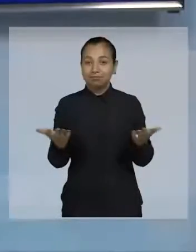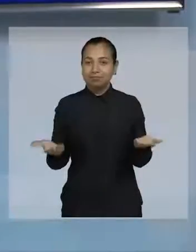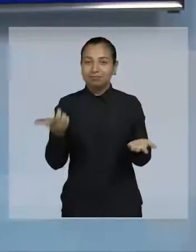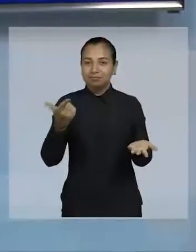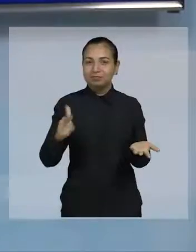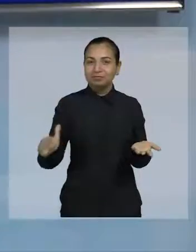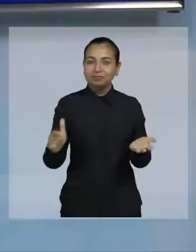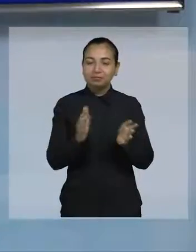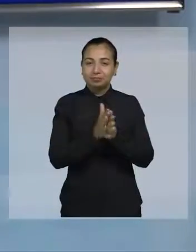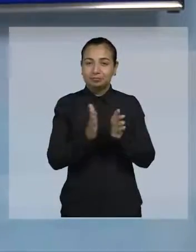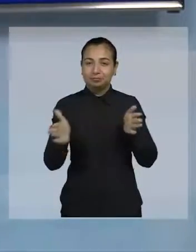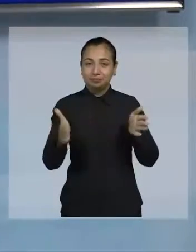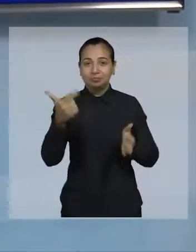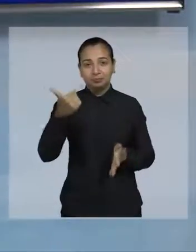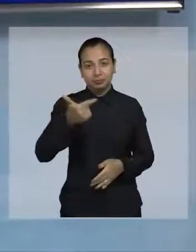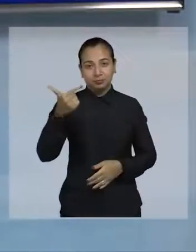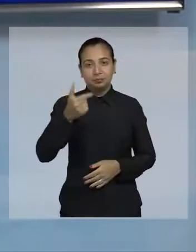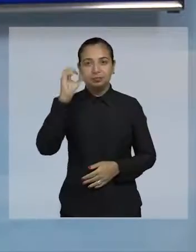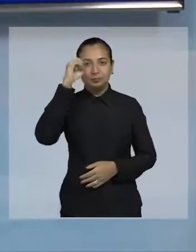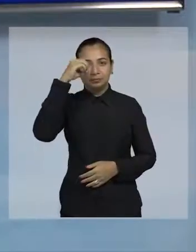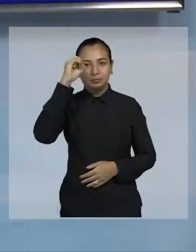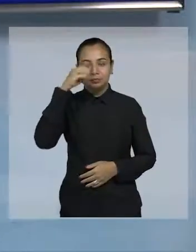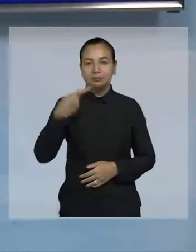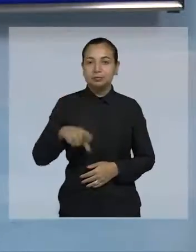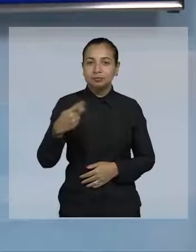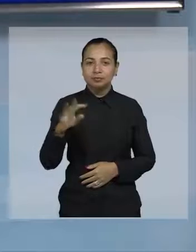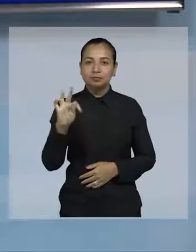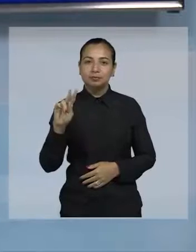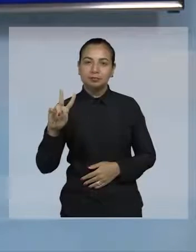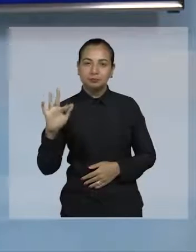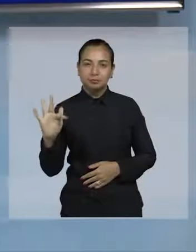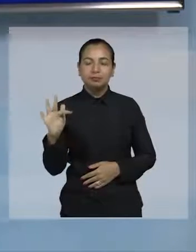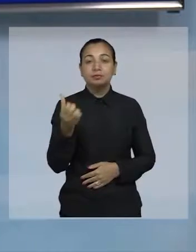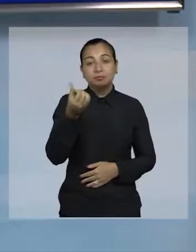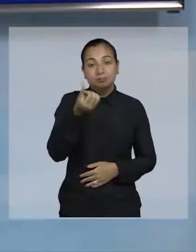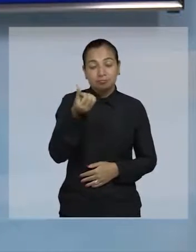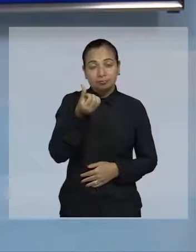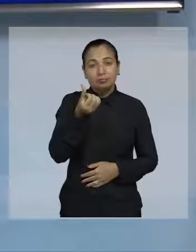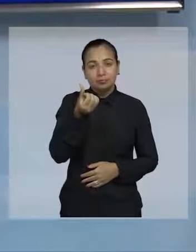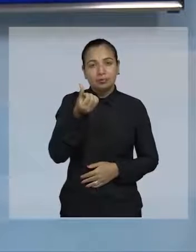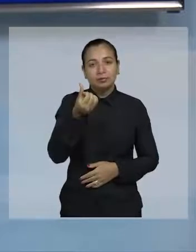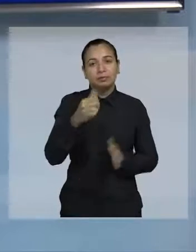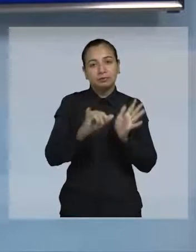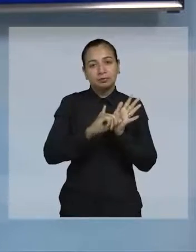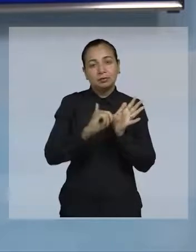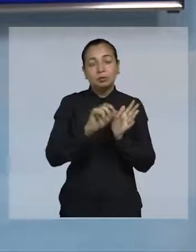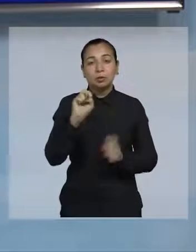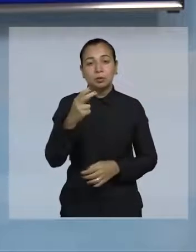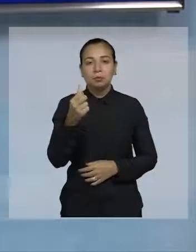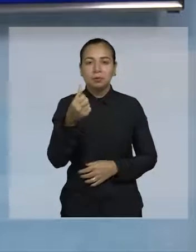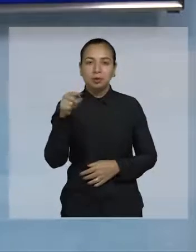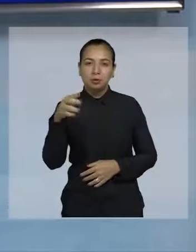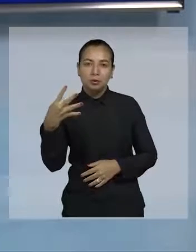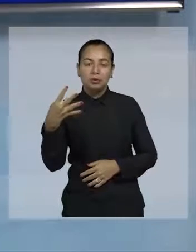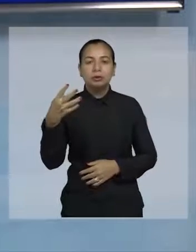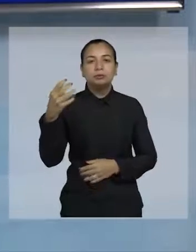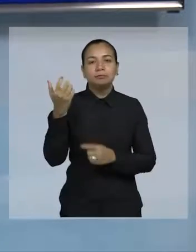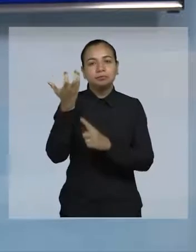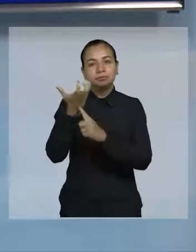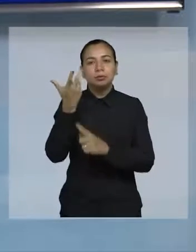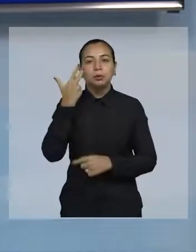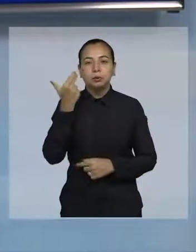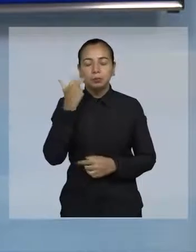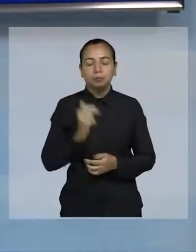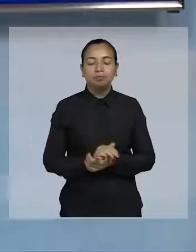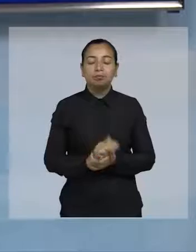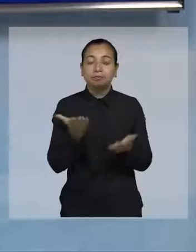Estamos de volta com o segundo bloco do programa Observatório pela TV Fortaleza, canal 6 da Multiplay ou 61.4 digital. Para você assinante